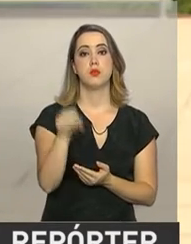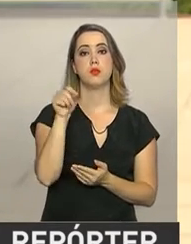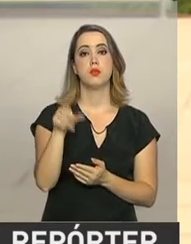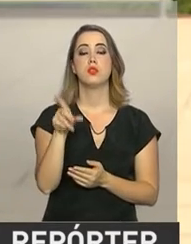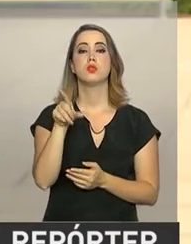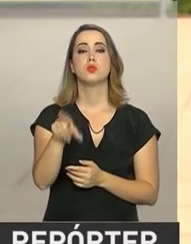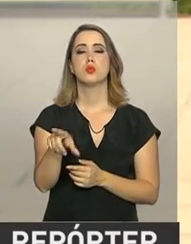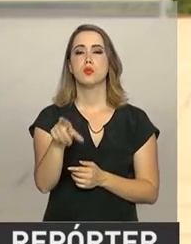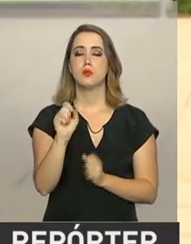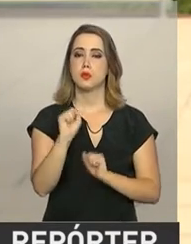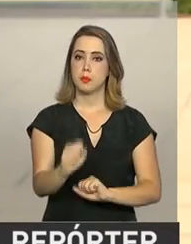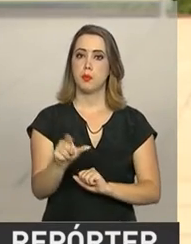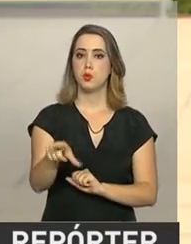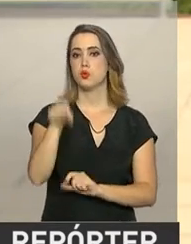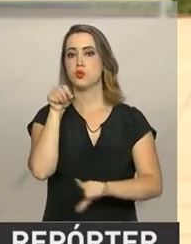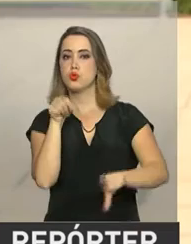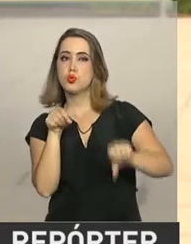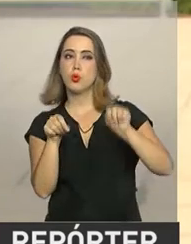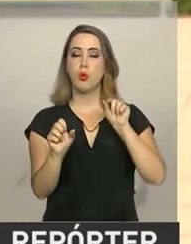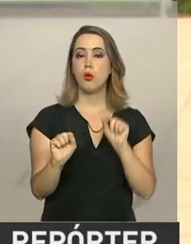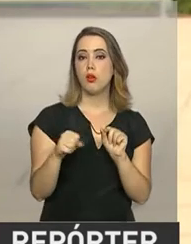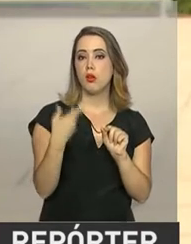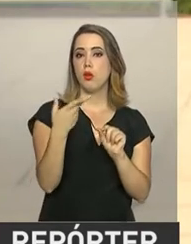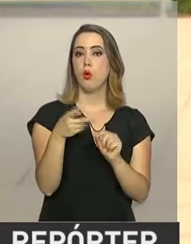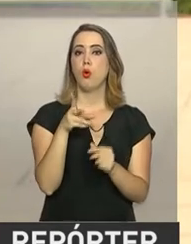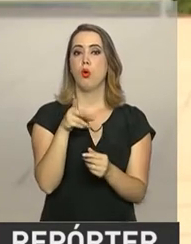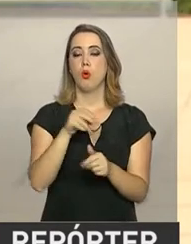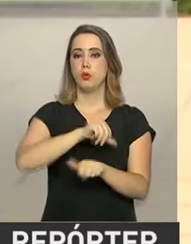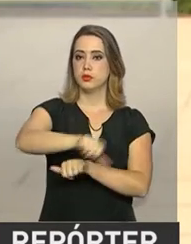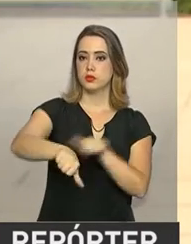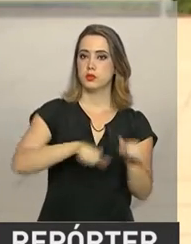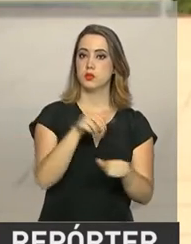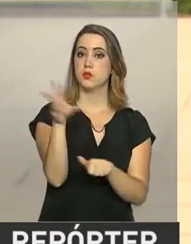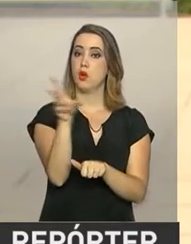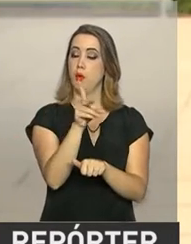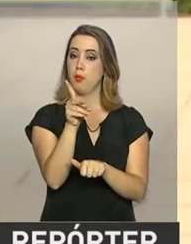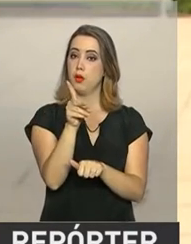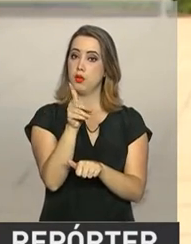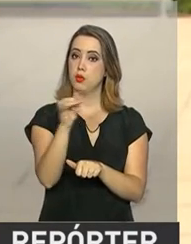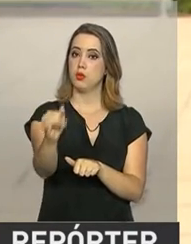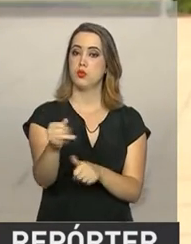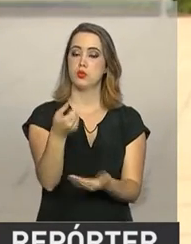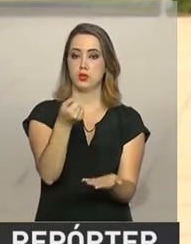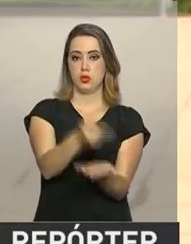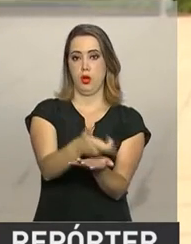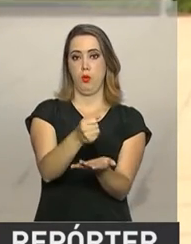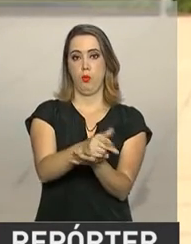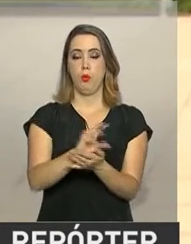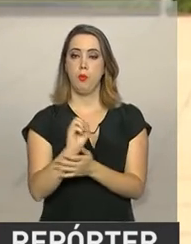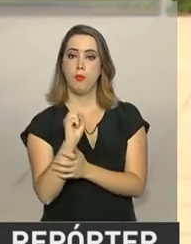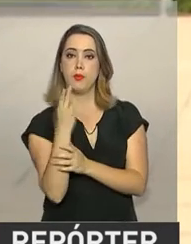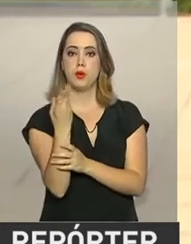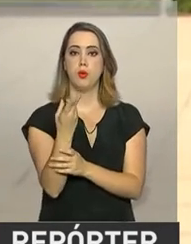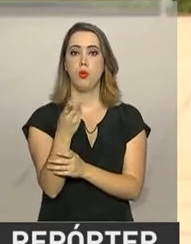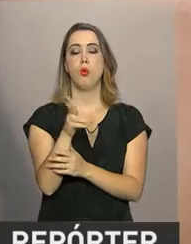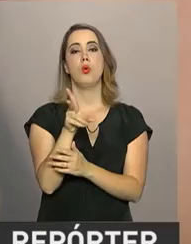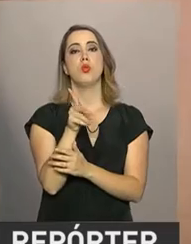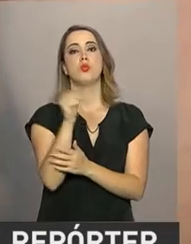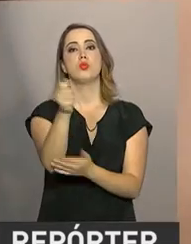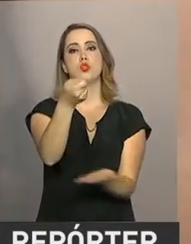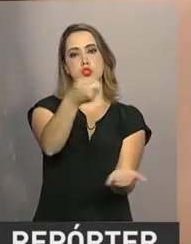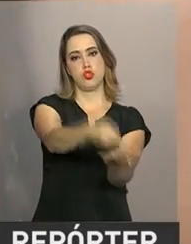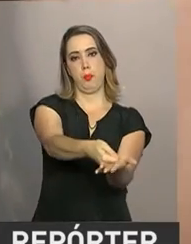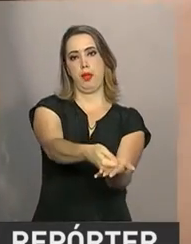é opcional quem preferir esperar o fechamento da fatura para a conversão da moeda vai continuar com essa possibilidade